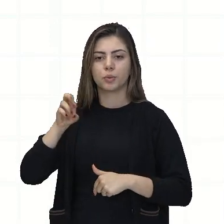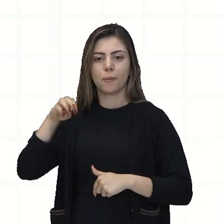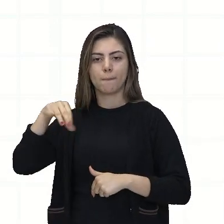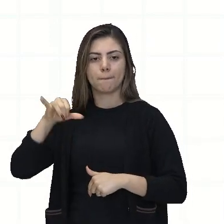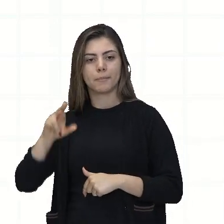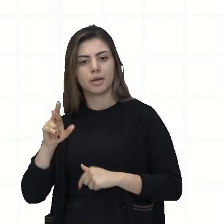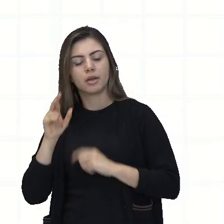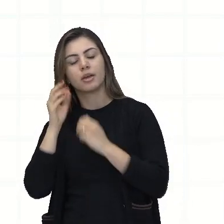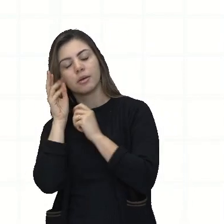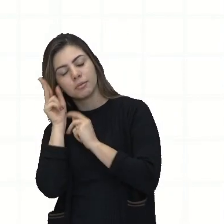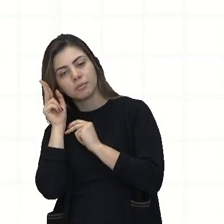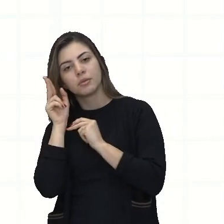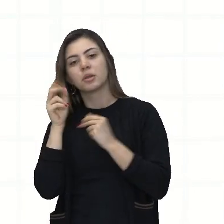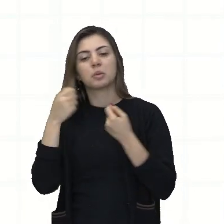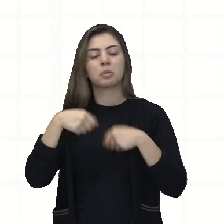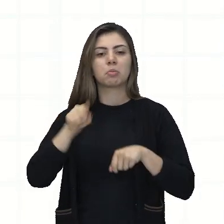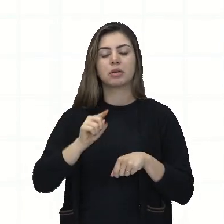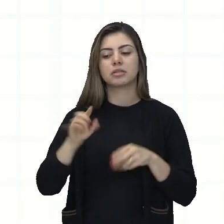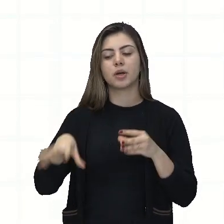está sendo dormido.